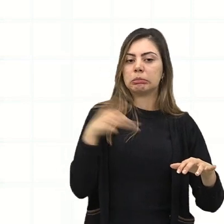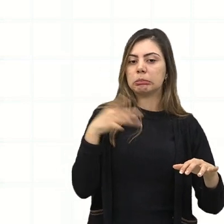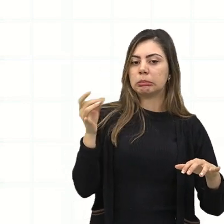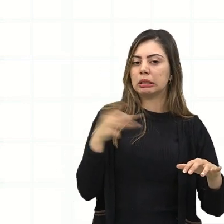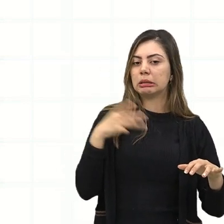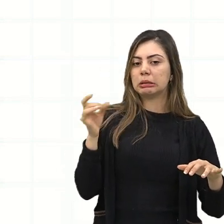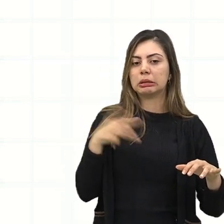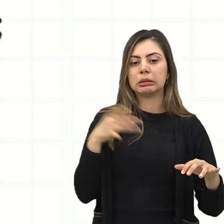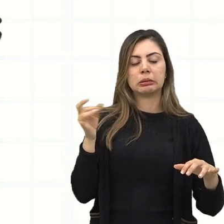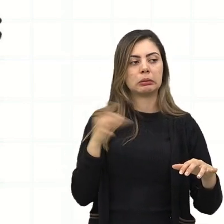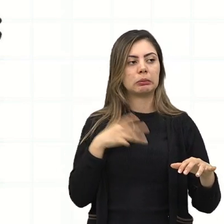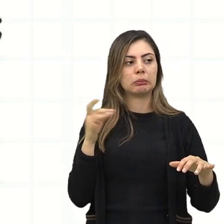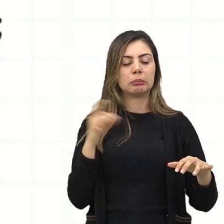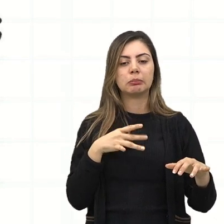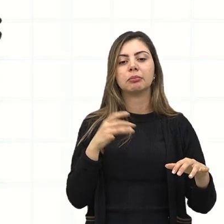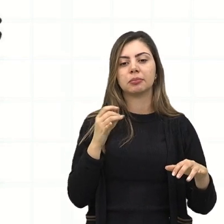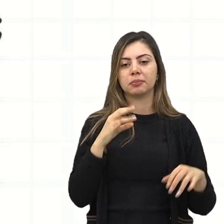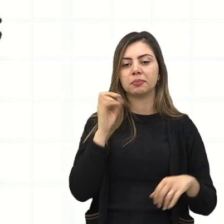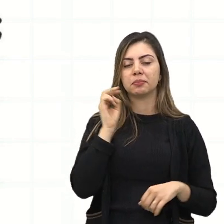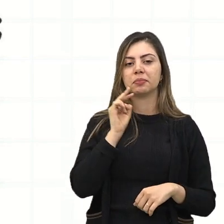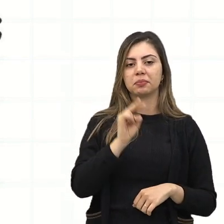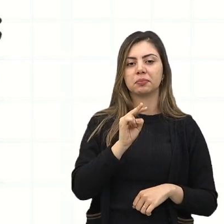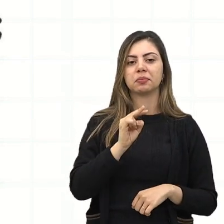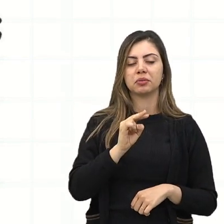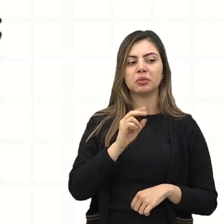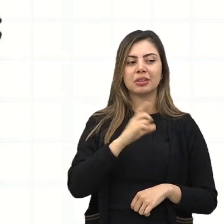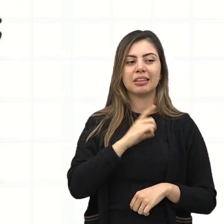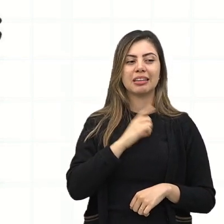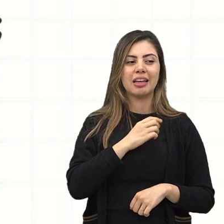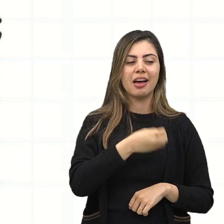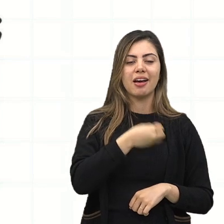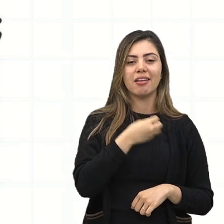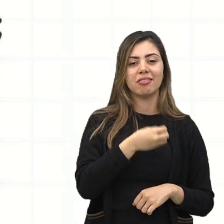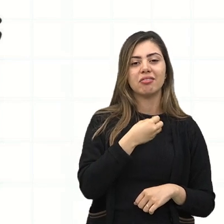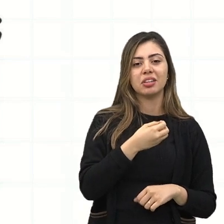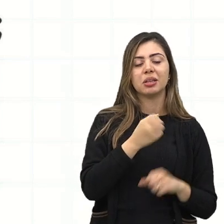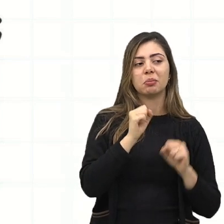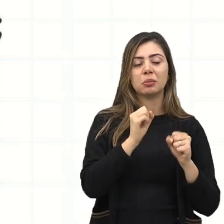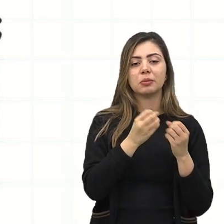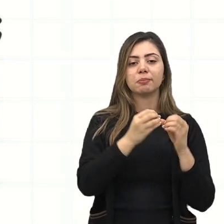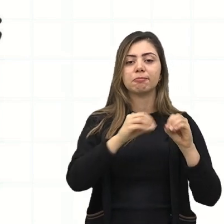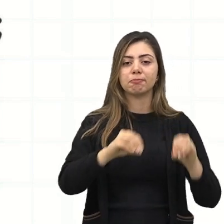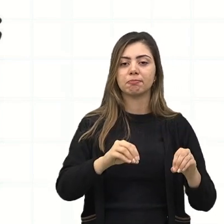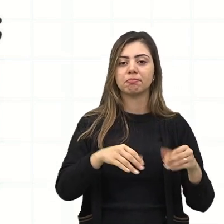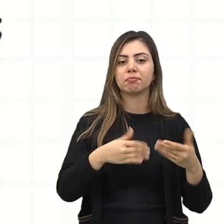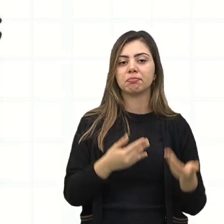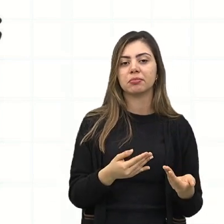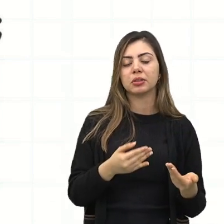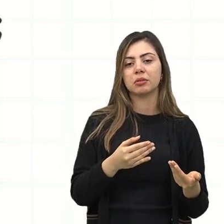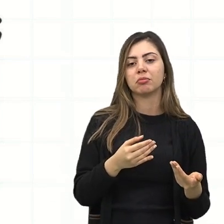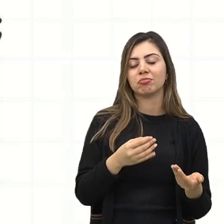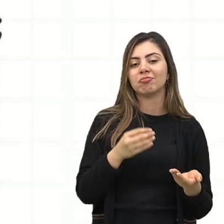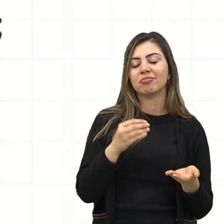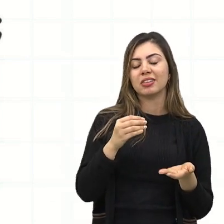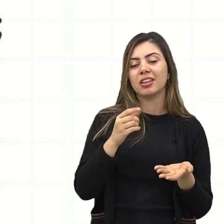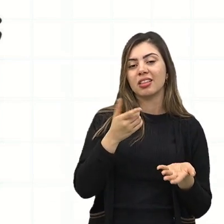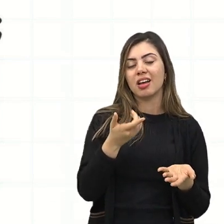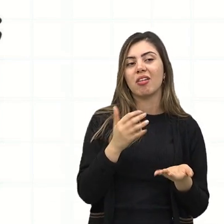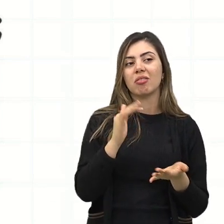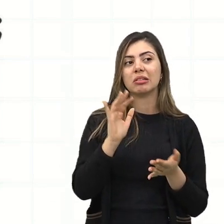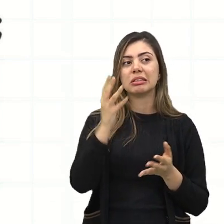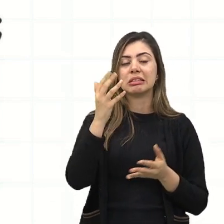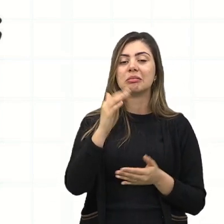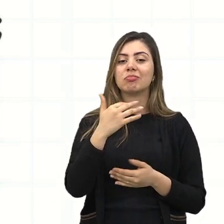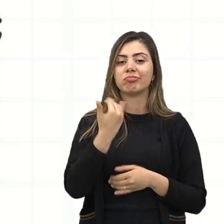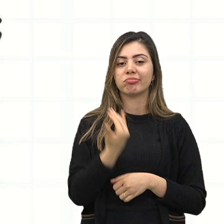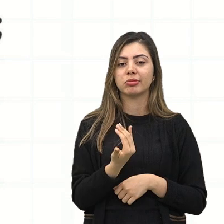dramática, purificadora intervenção na vida cotidiana, pela sua lição de humanidade e de fatalidade. É